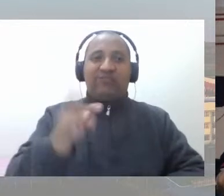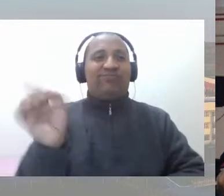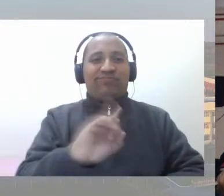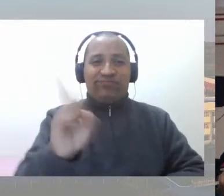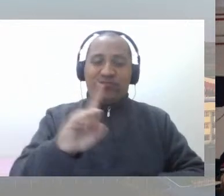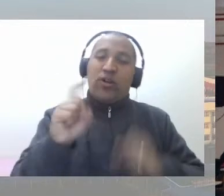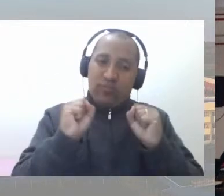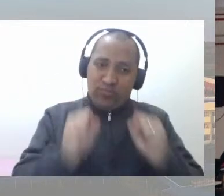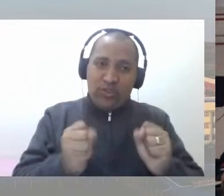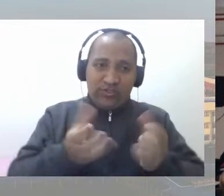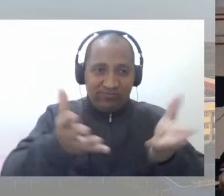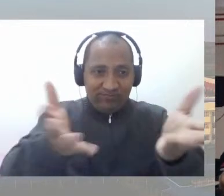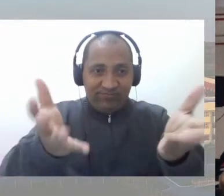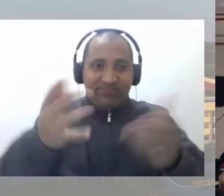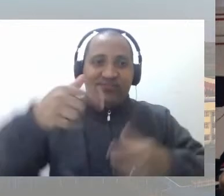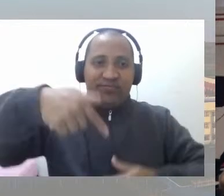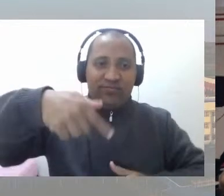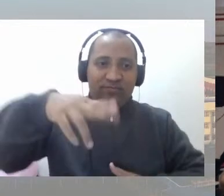Queirol.